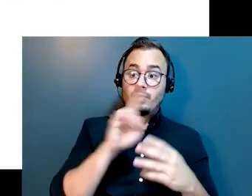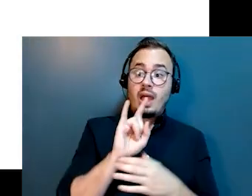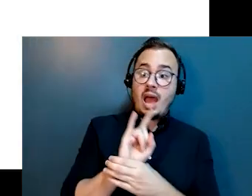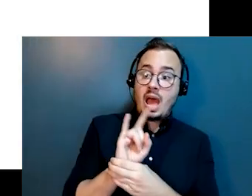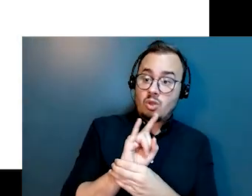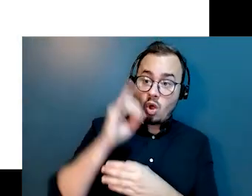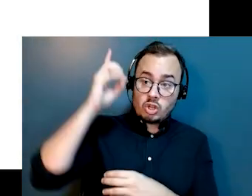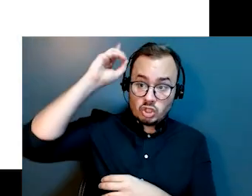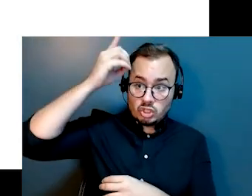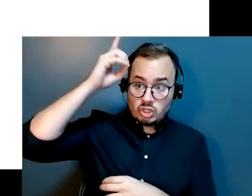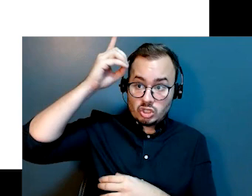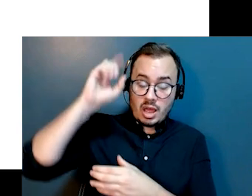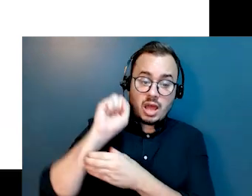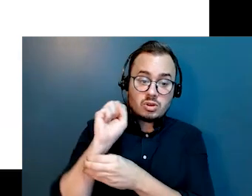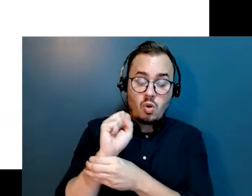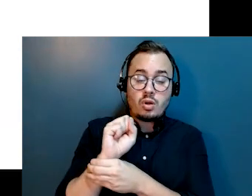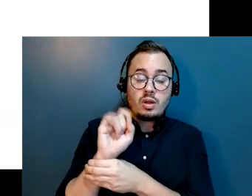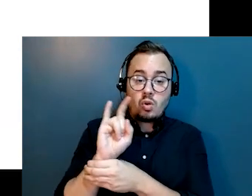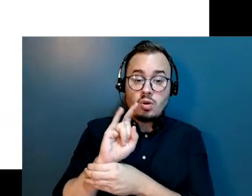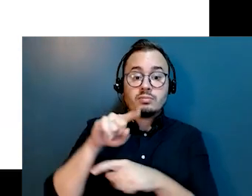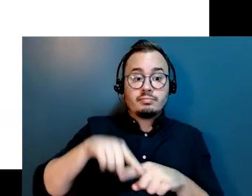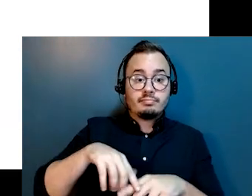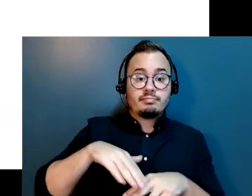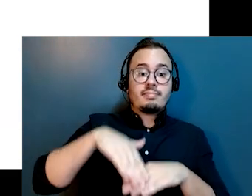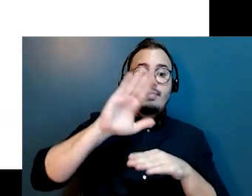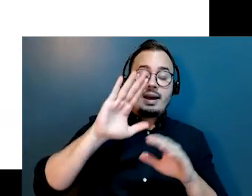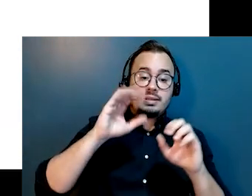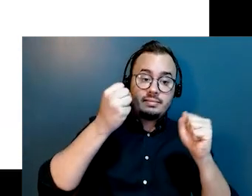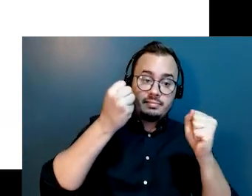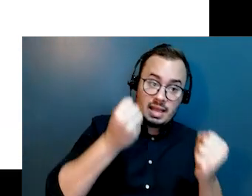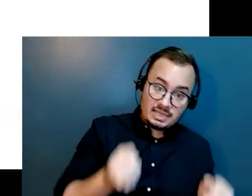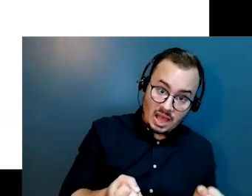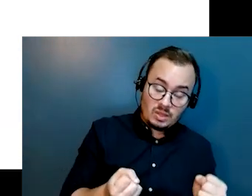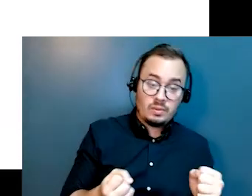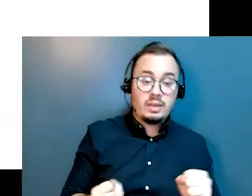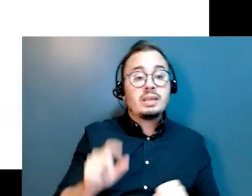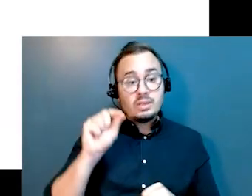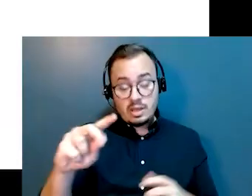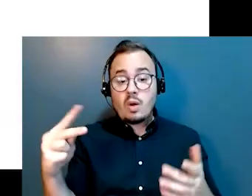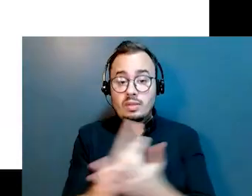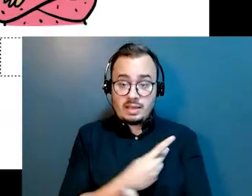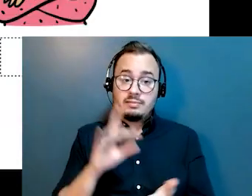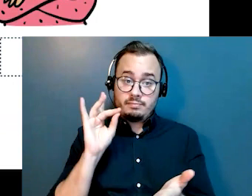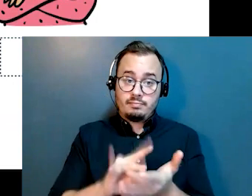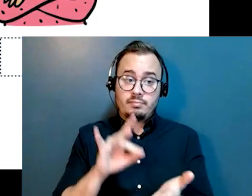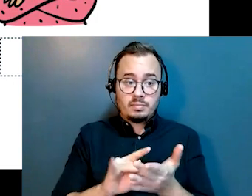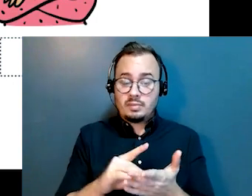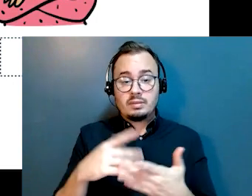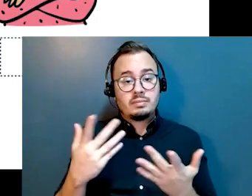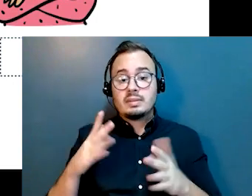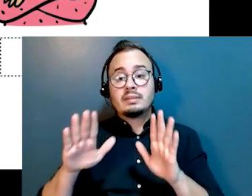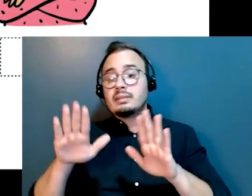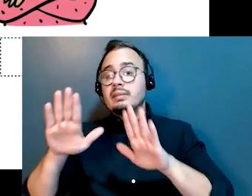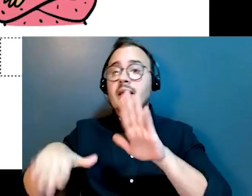com o tempo, pode ser o contexto do negócio que mudou, alguma novidade que surgiu numa plataforma mobile. E aí, como é que o